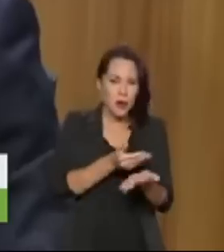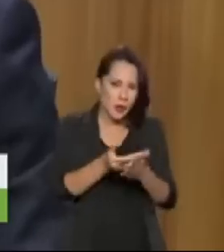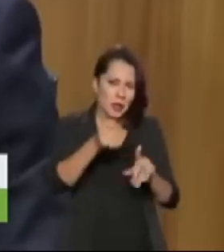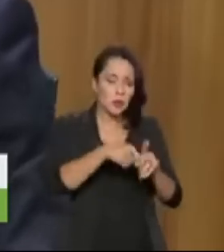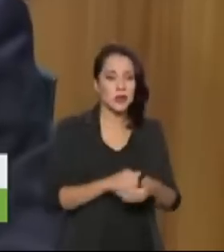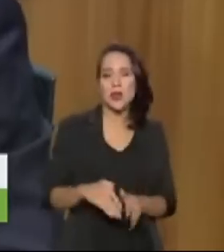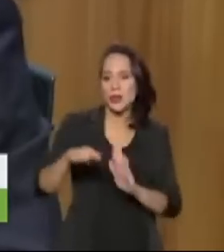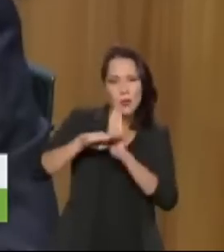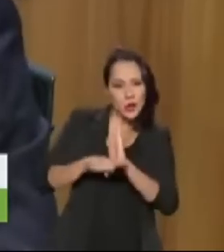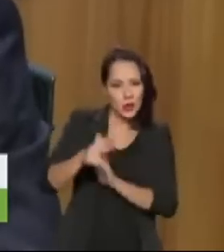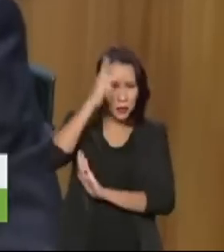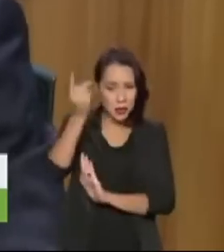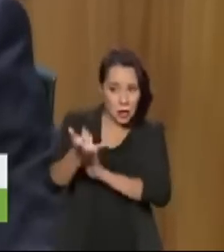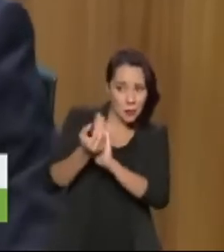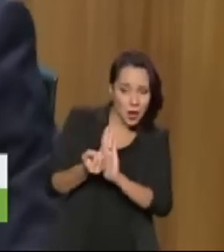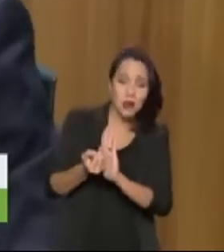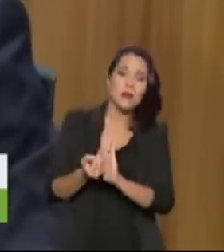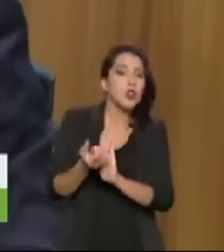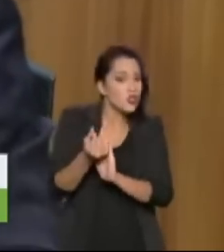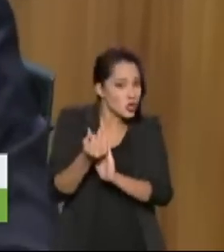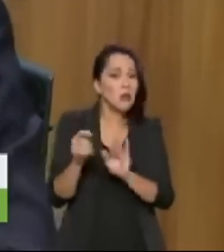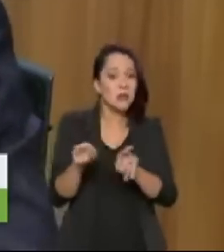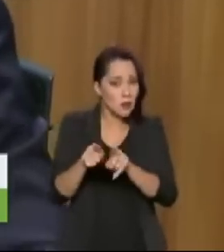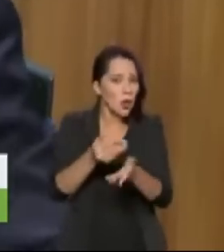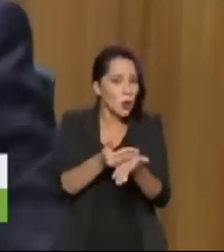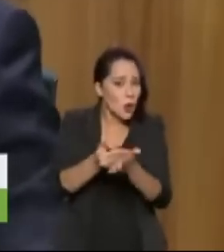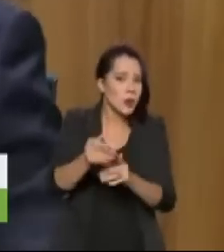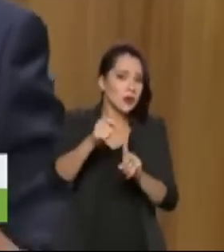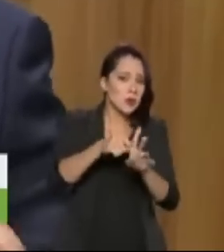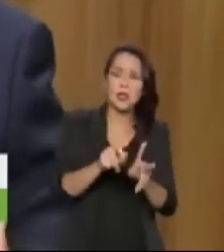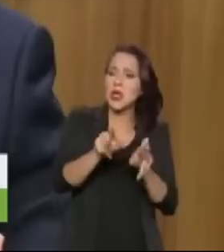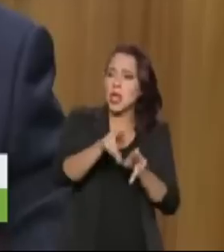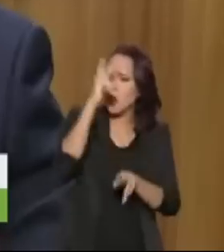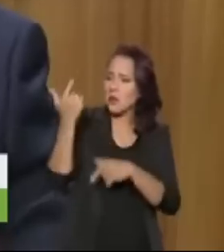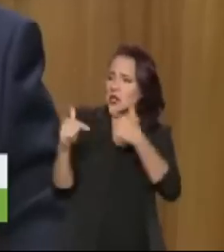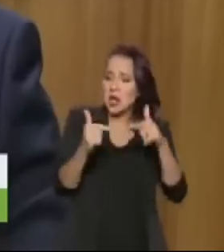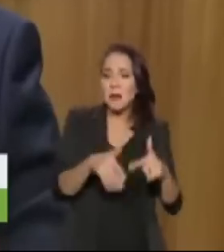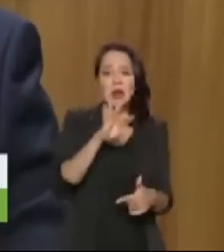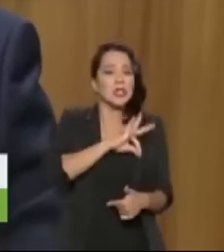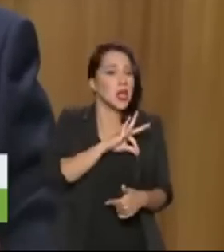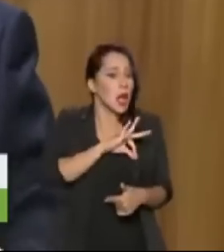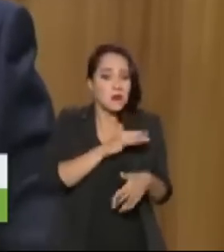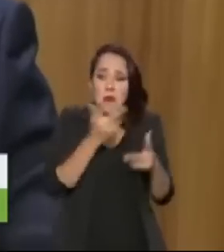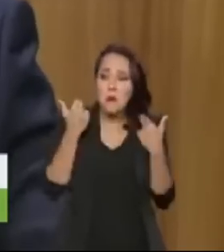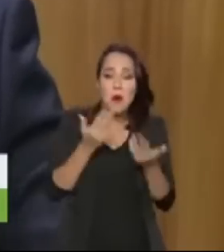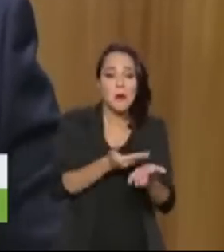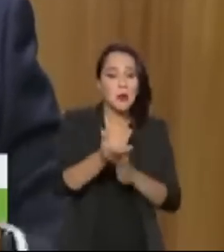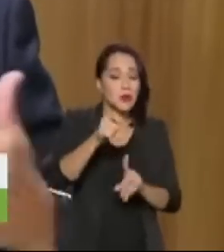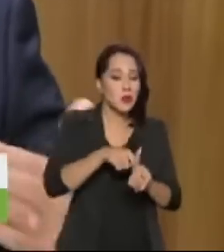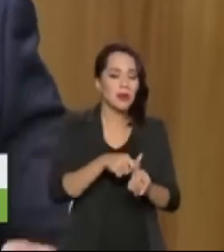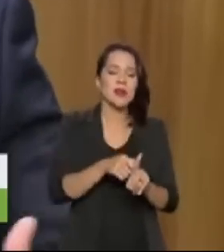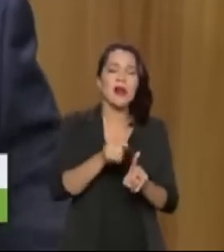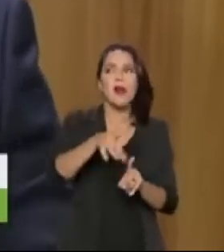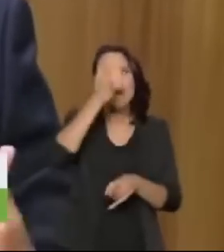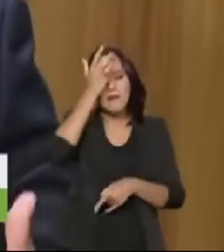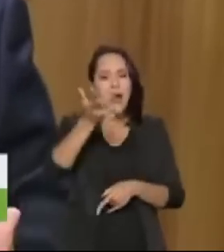programa é que também nossos beneficiários eles recebam o benefício, assim como os trabalhadores recebem o seu salário no início do mês. Isso facilita